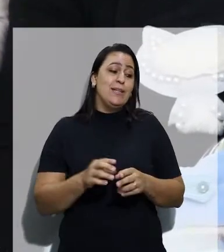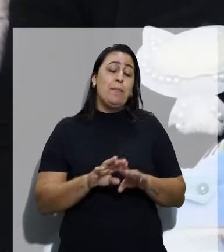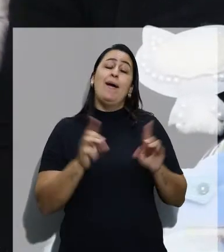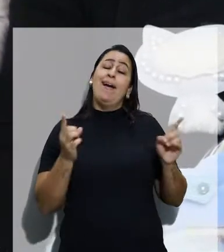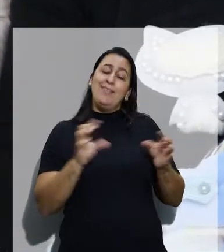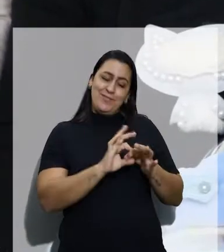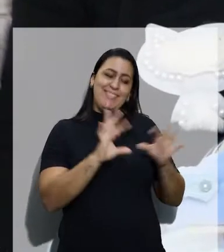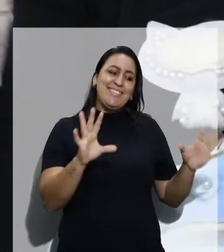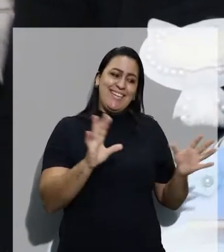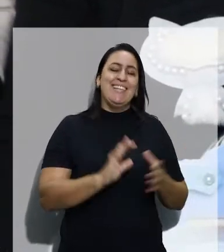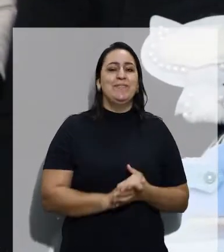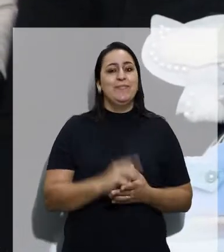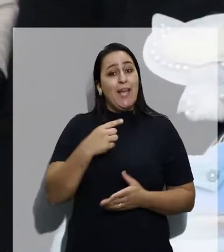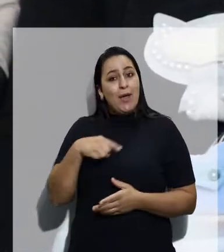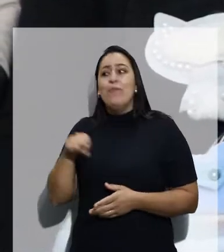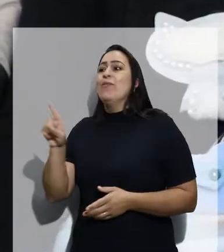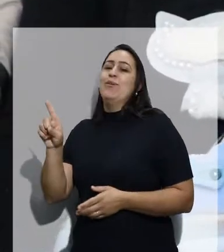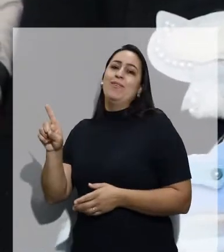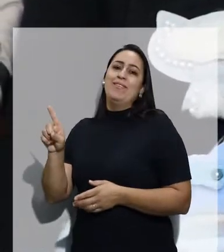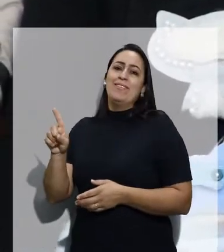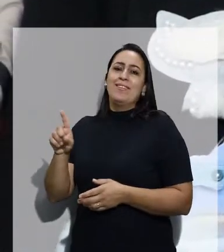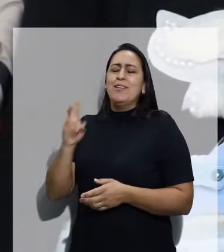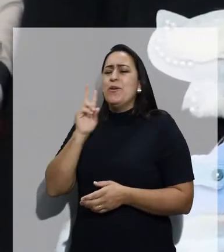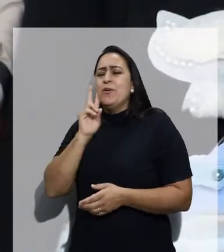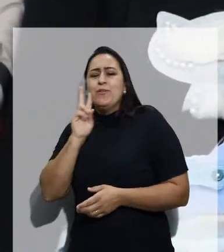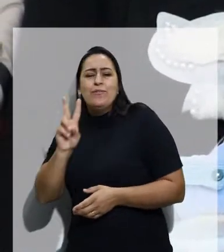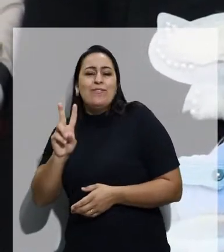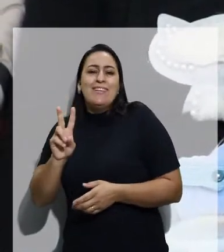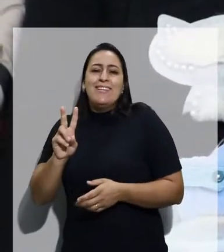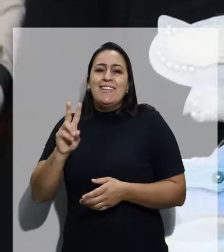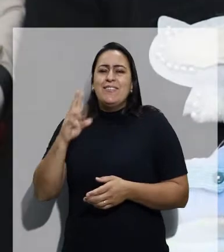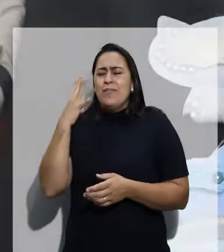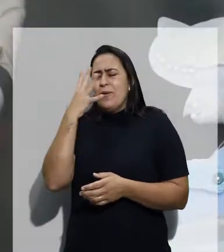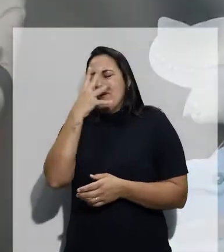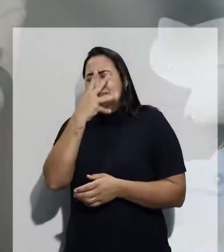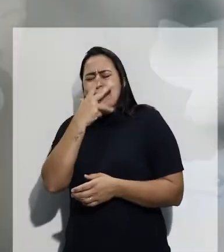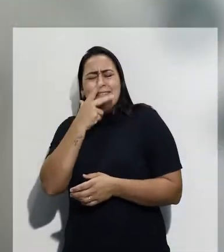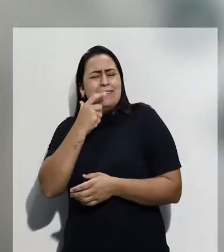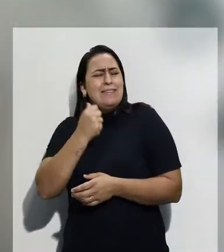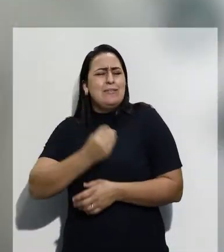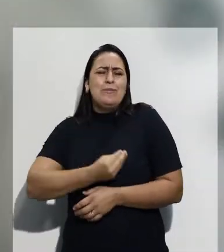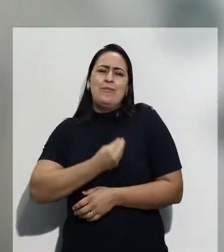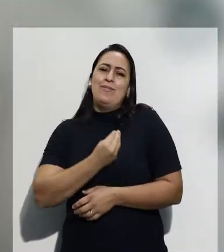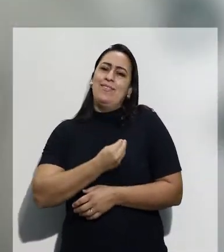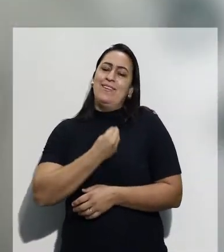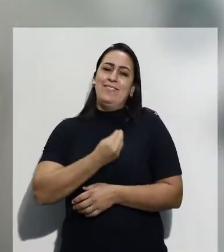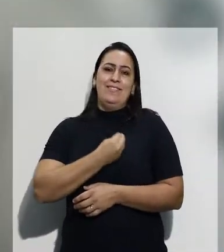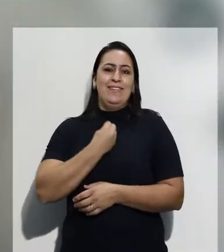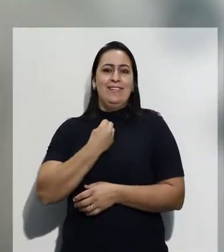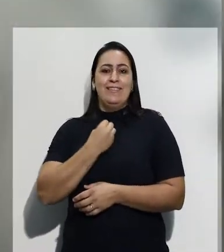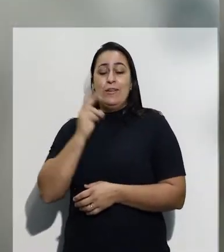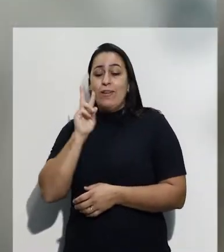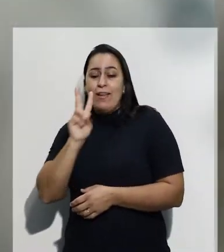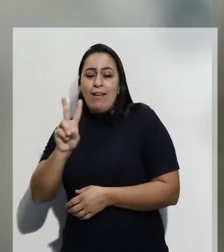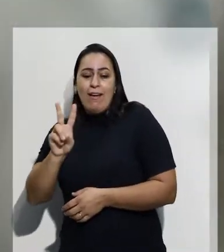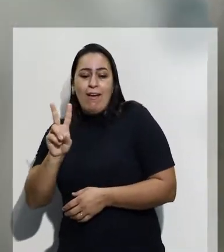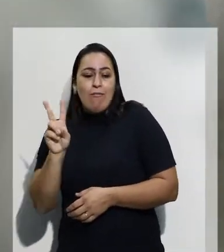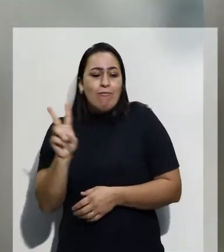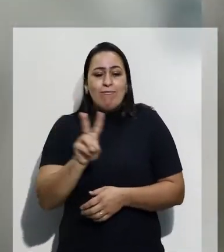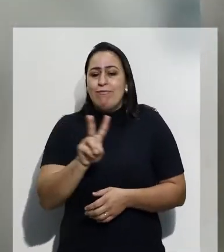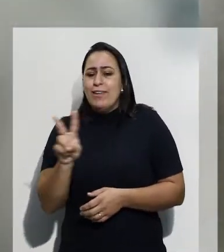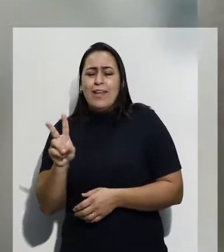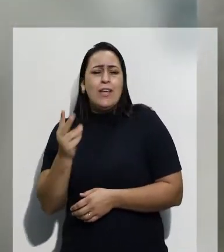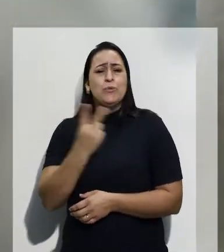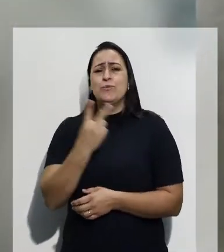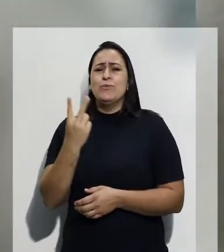exceção pra você. Eu subi. Aquele momento, pra mim, foi o momento mais lindo da minha vida, assim, de chegar, de vê